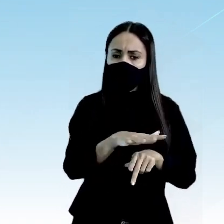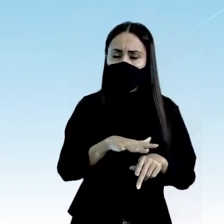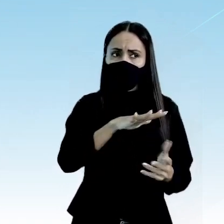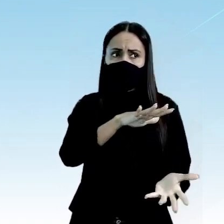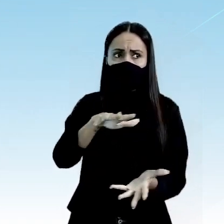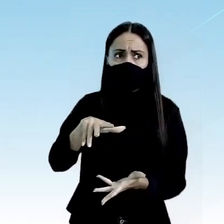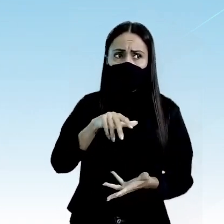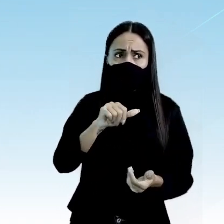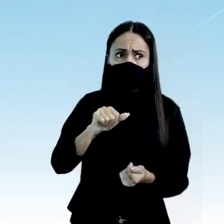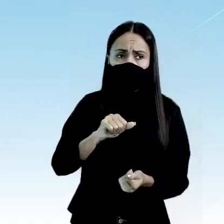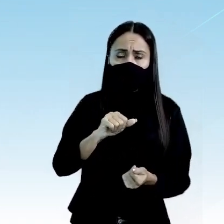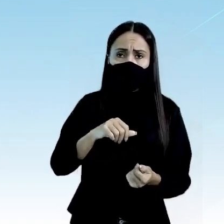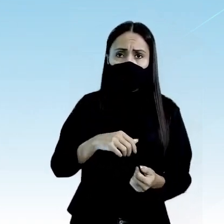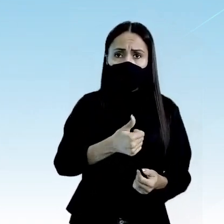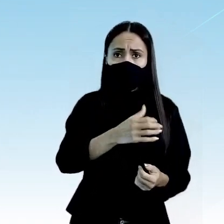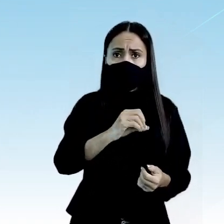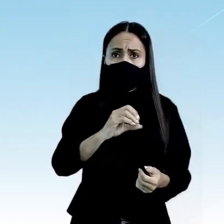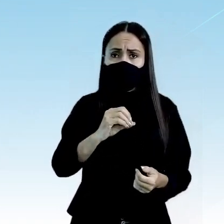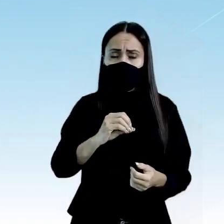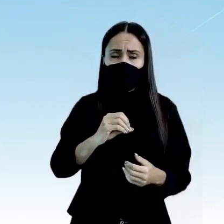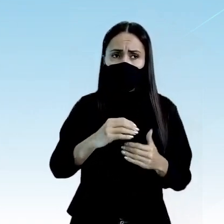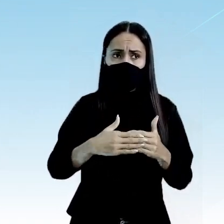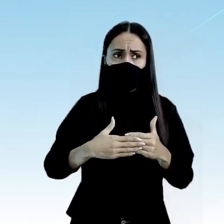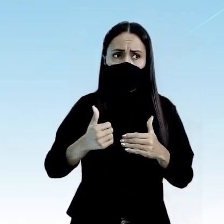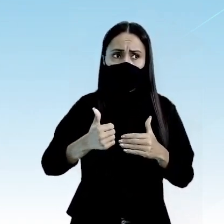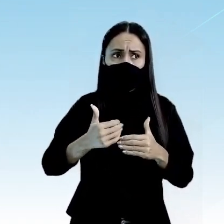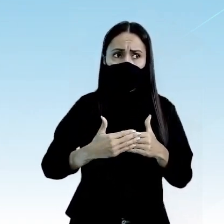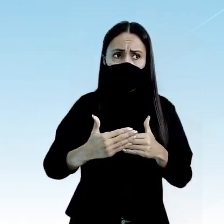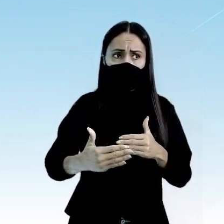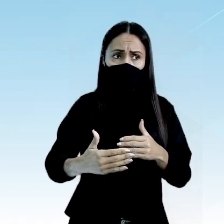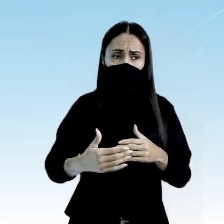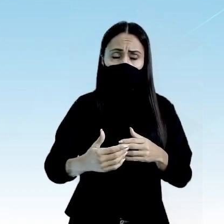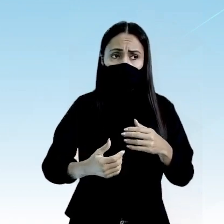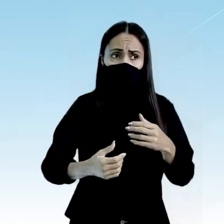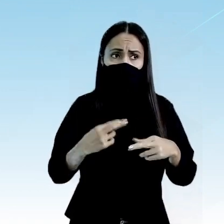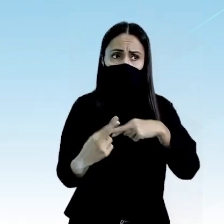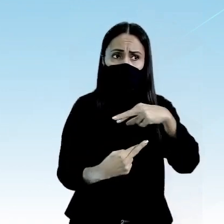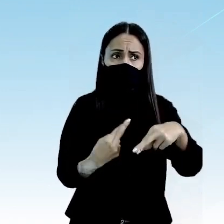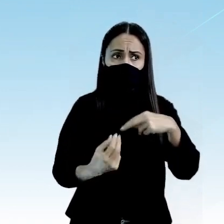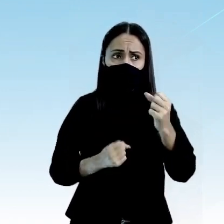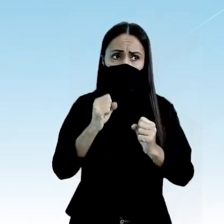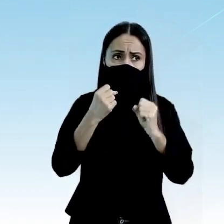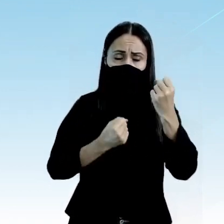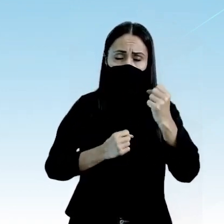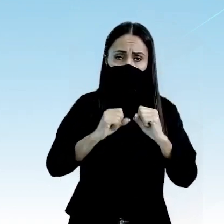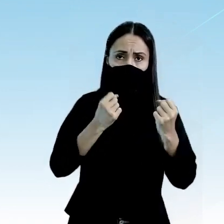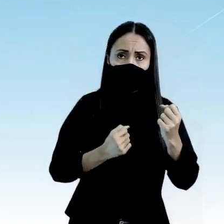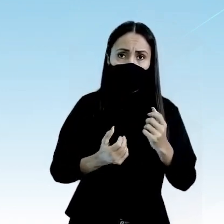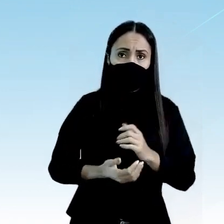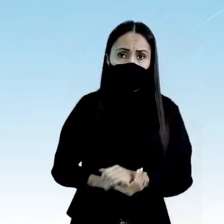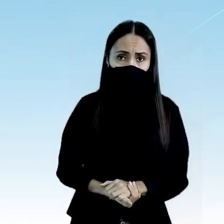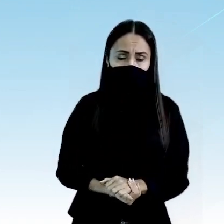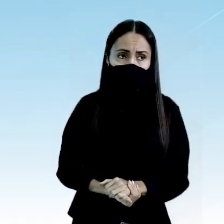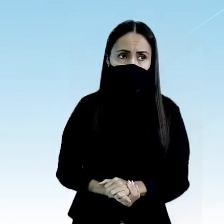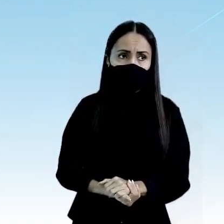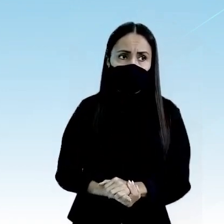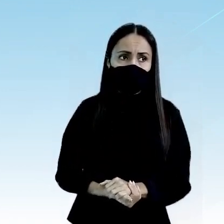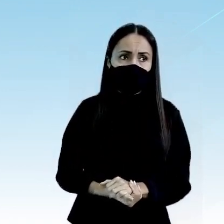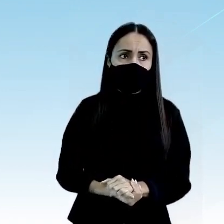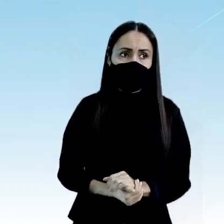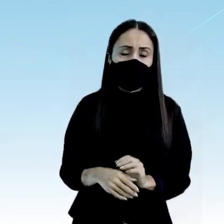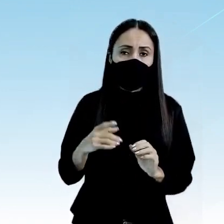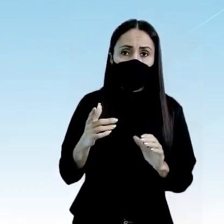nos 100 primeiros anos da Revolução Industrial. Prezados e prezadas que nesse momento